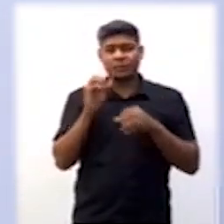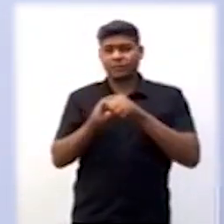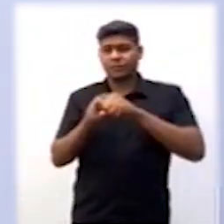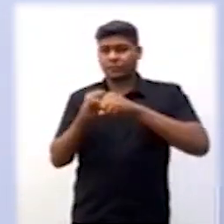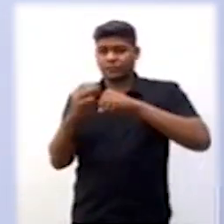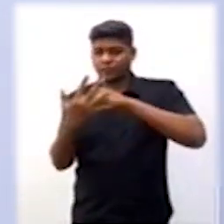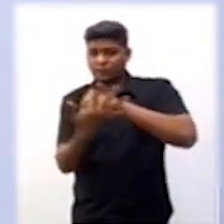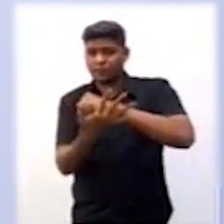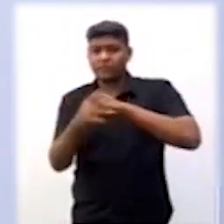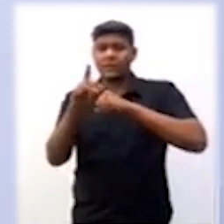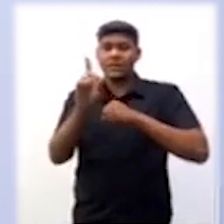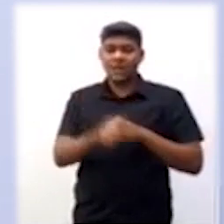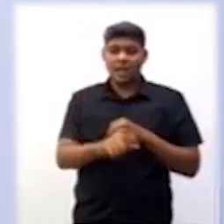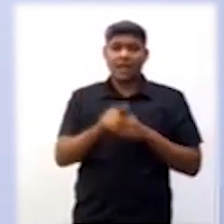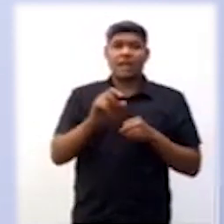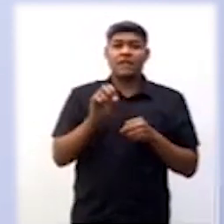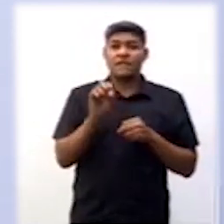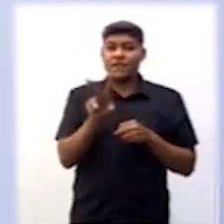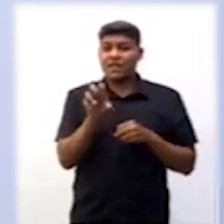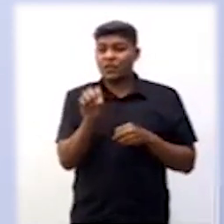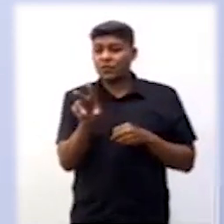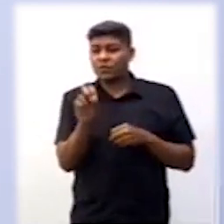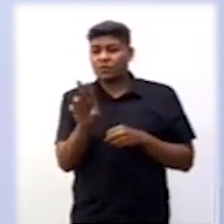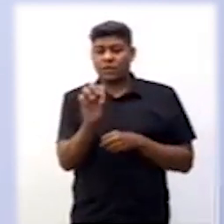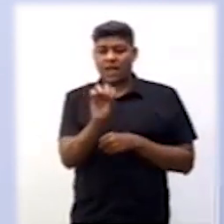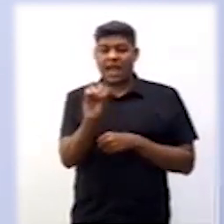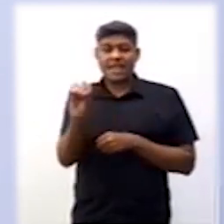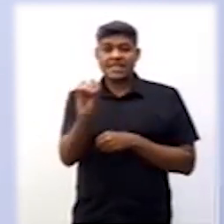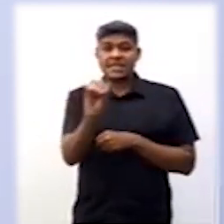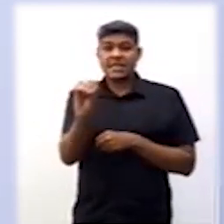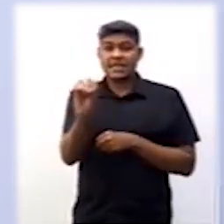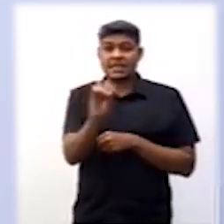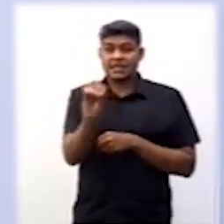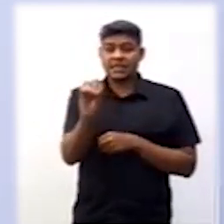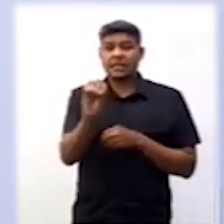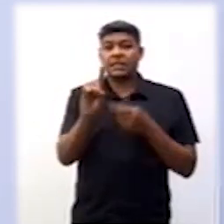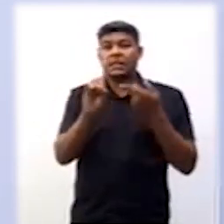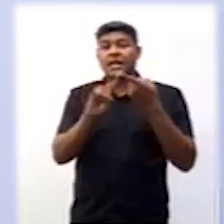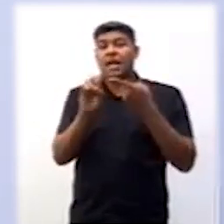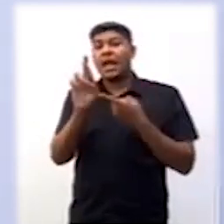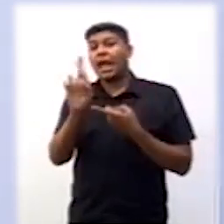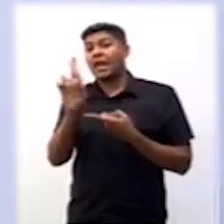coronavírus é um vírus SS, bora ver se a gente sabe, RNA